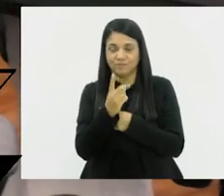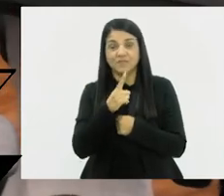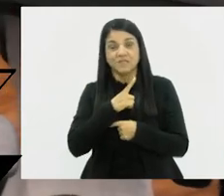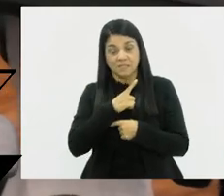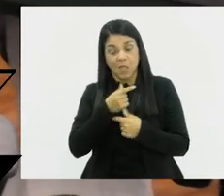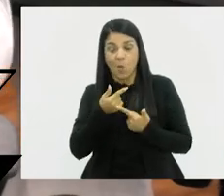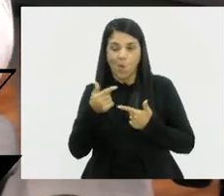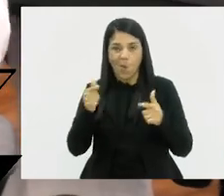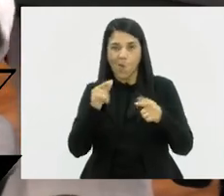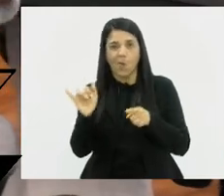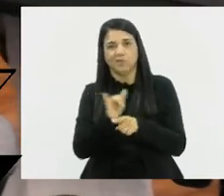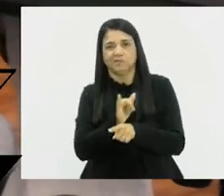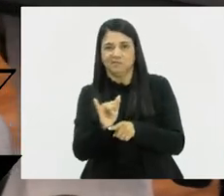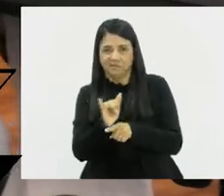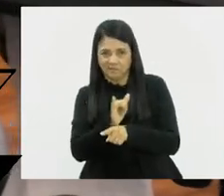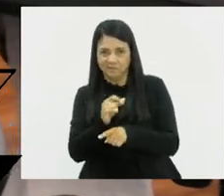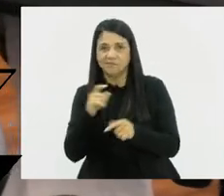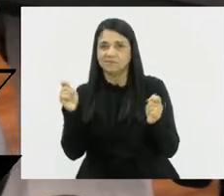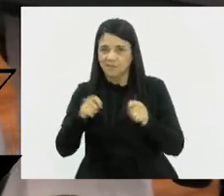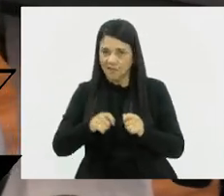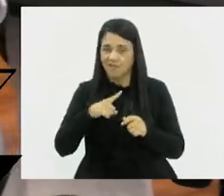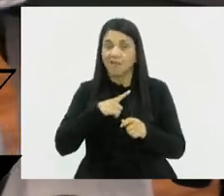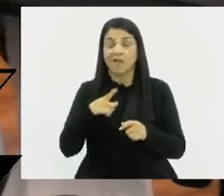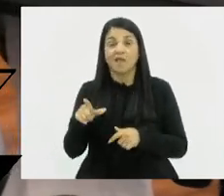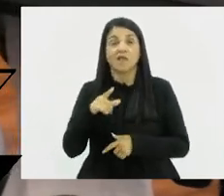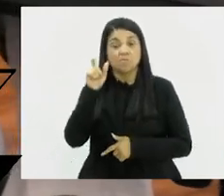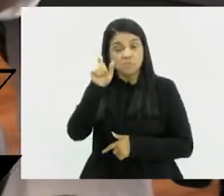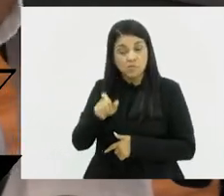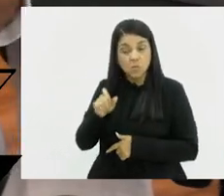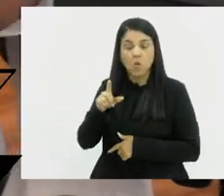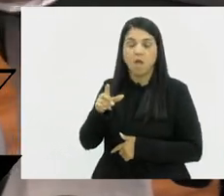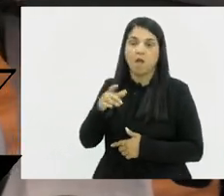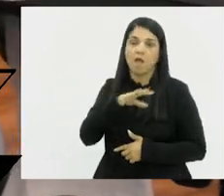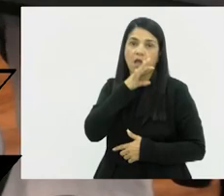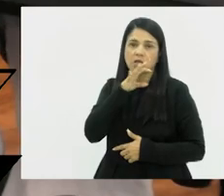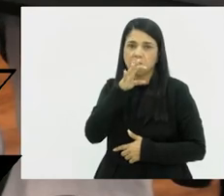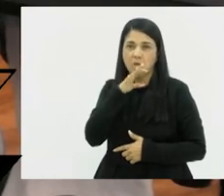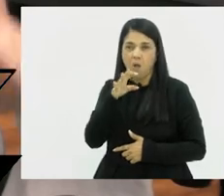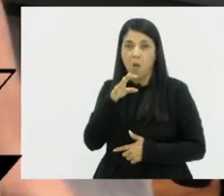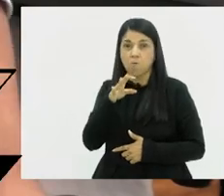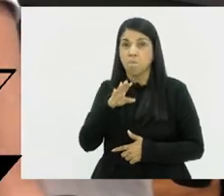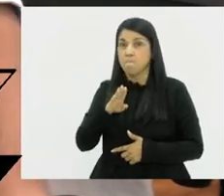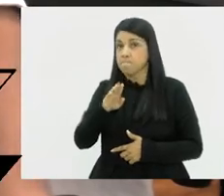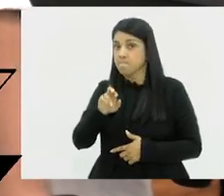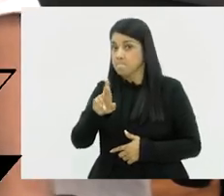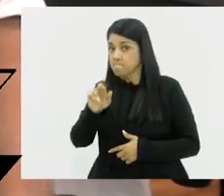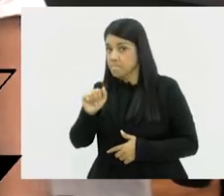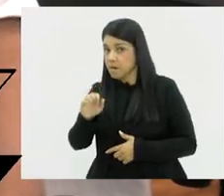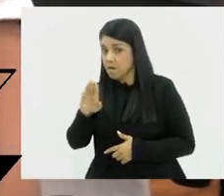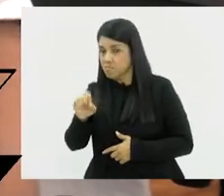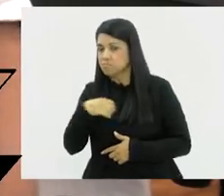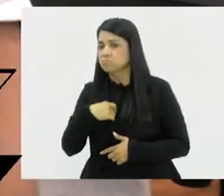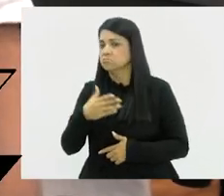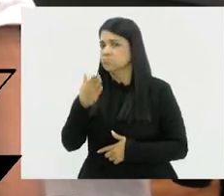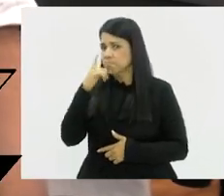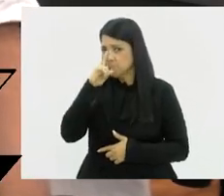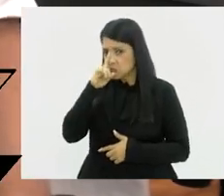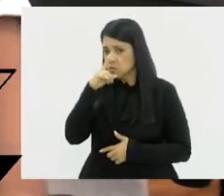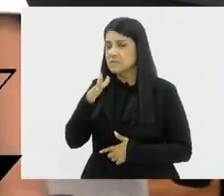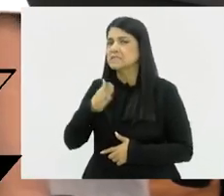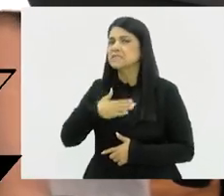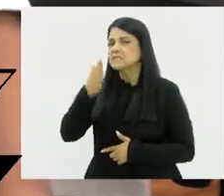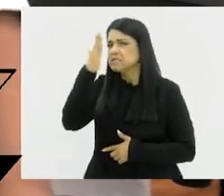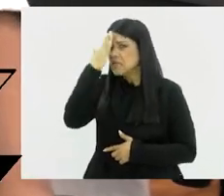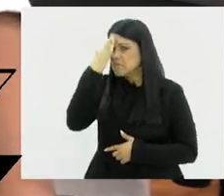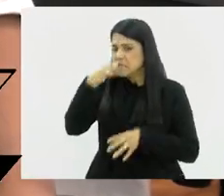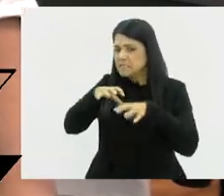outras formas. Acho que as pessoas que têm um animal que talvez possa ser bravio, potencialmente perigoso, ele tem que saber separar o